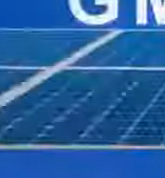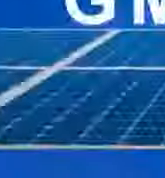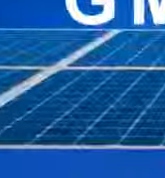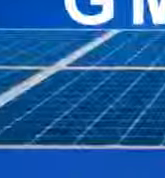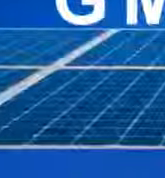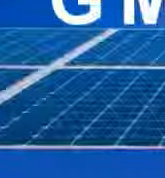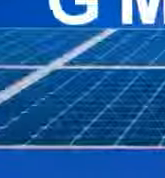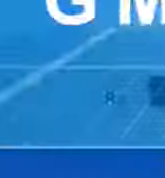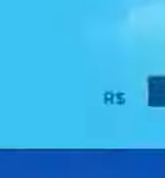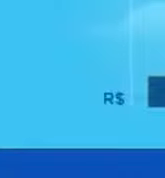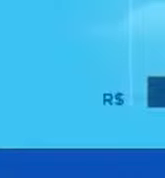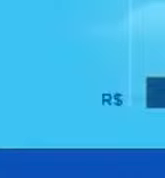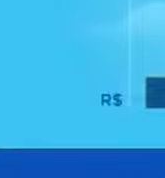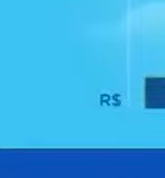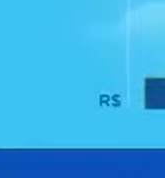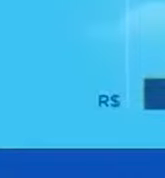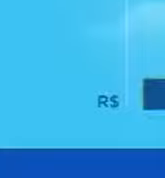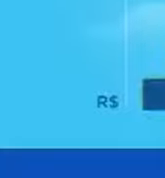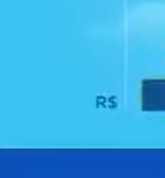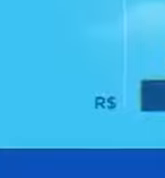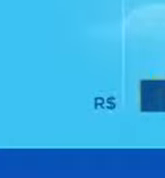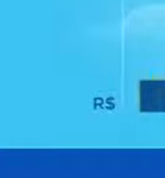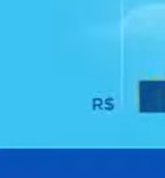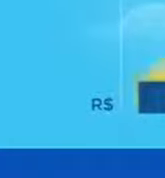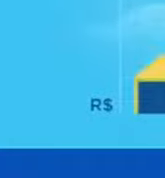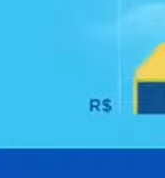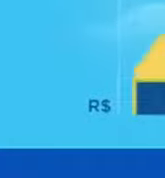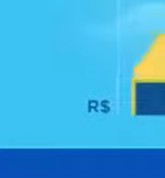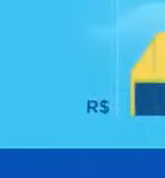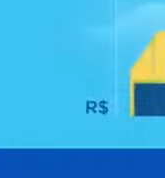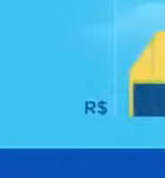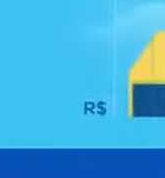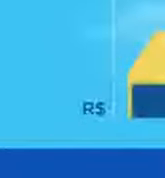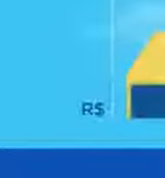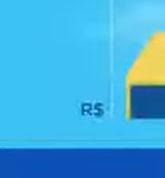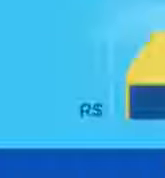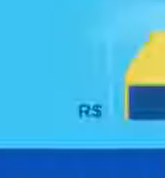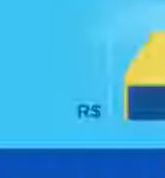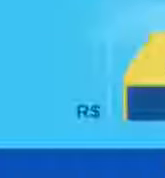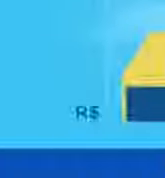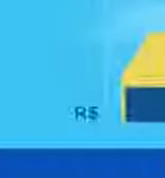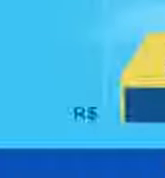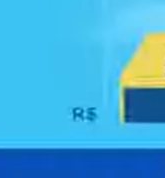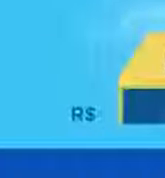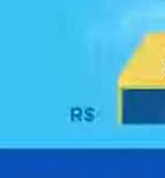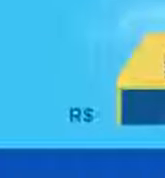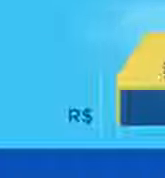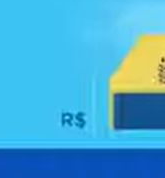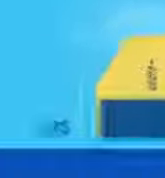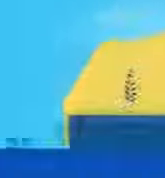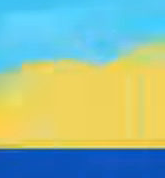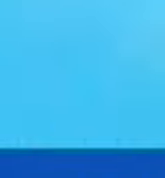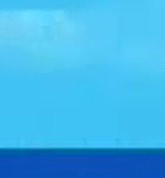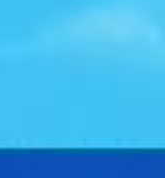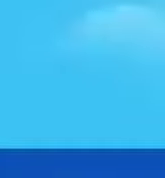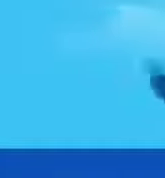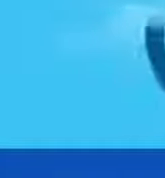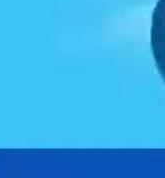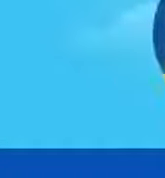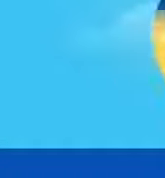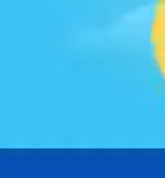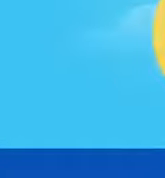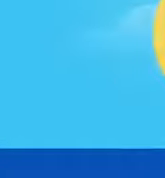GMG Solar. Suas despesas com a conta de luz está muito alta? Que tal não ter mais que se preocupar com o aumento na tarifa de